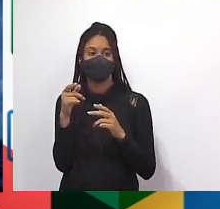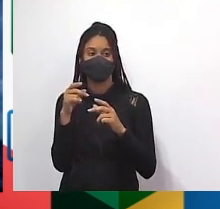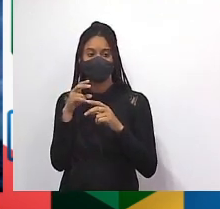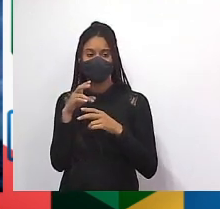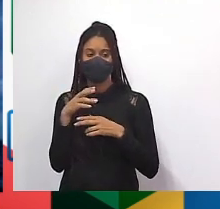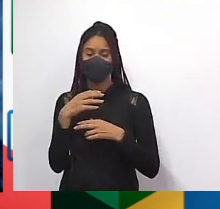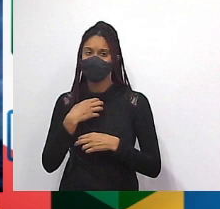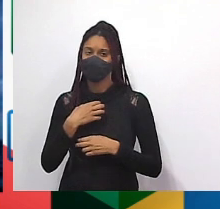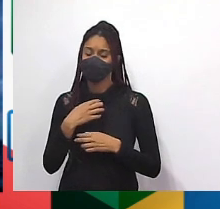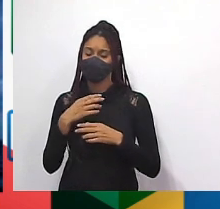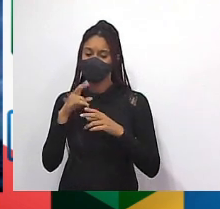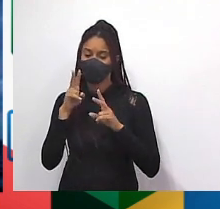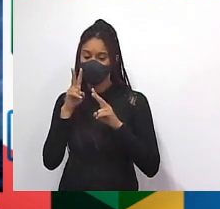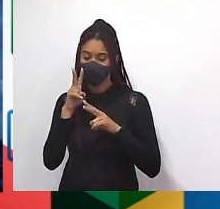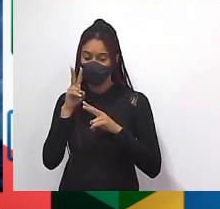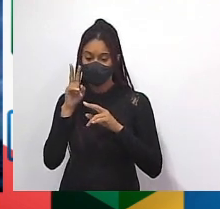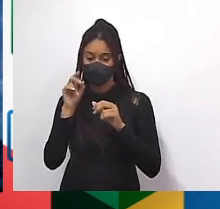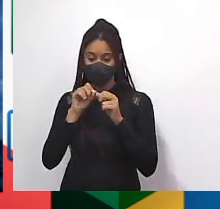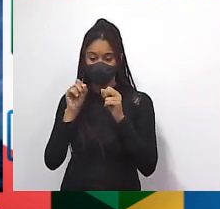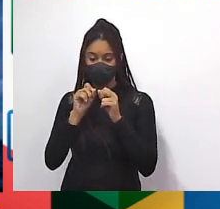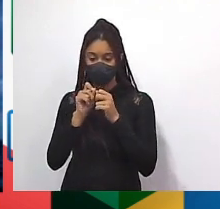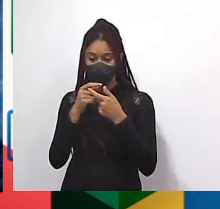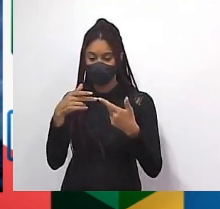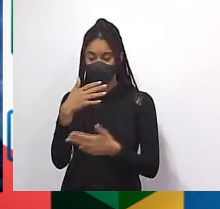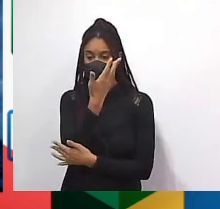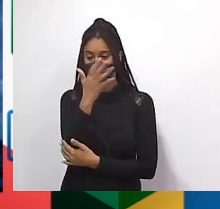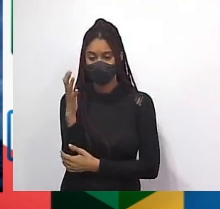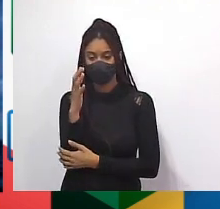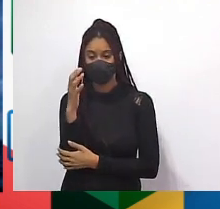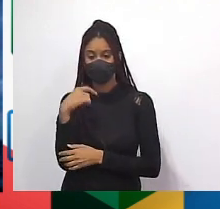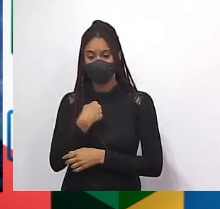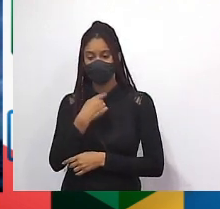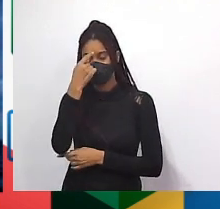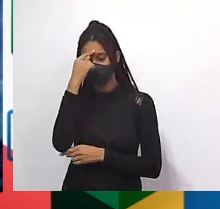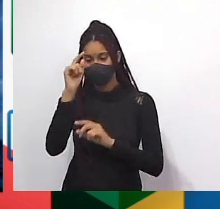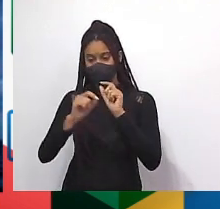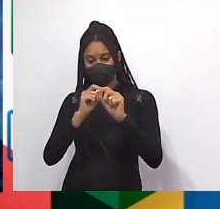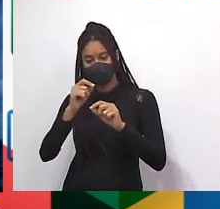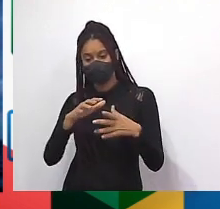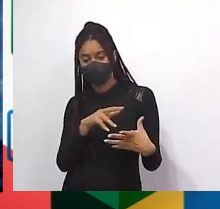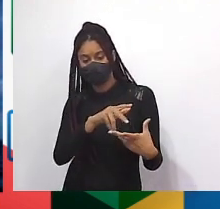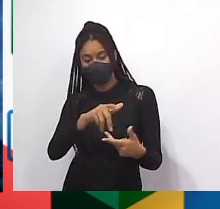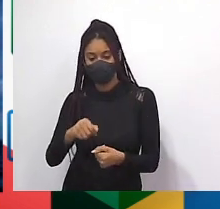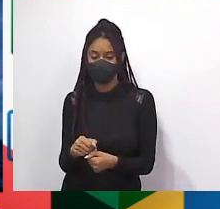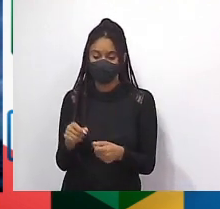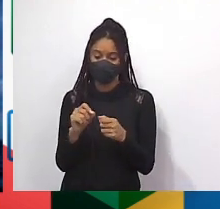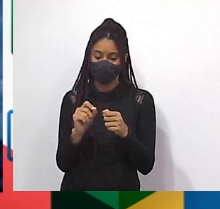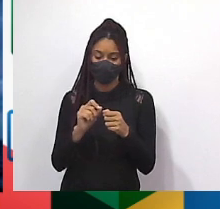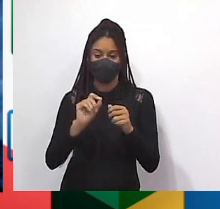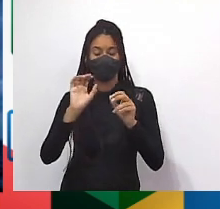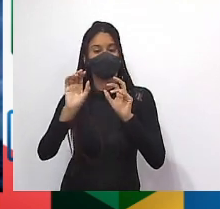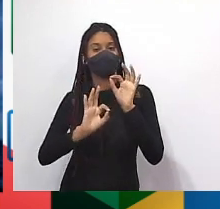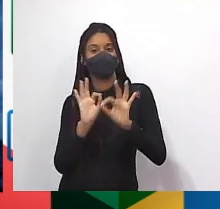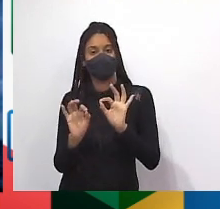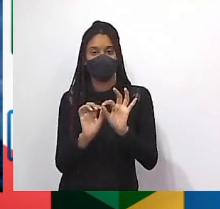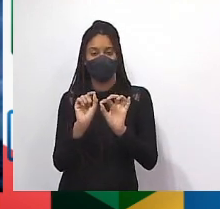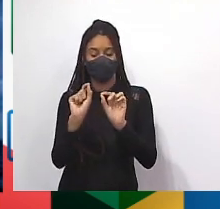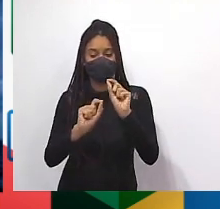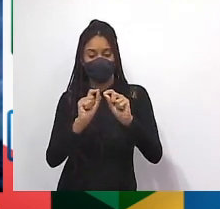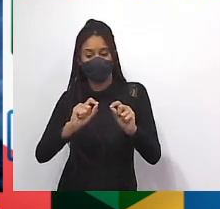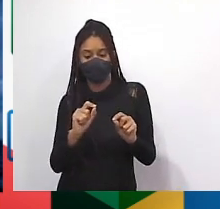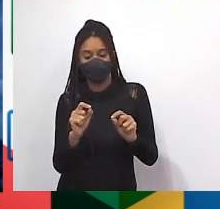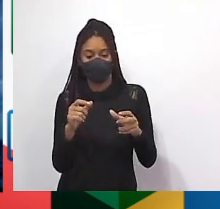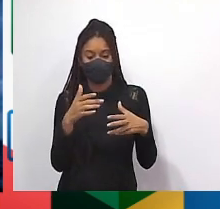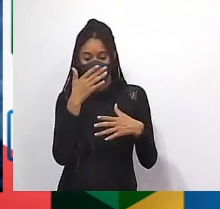acredite se quiser. A nossa mentalidade era mais agressiva, porque a gente tinha na cabeça que o mundo foi feito da seguinte forma, o ser humano